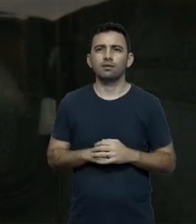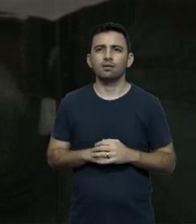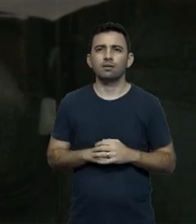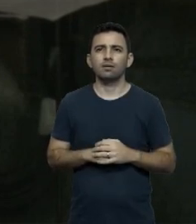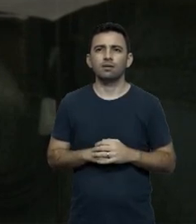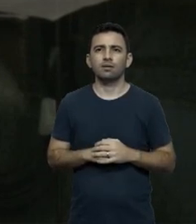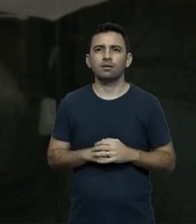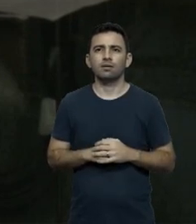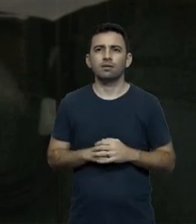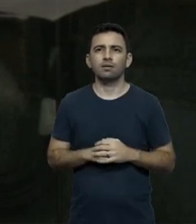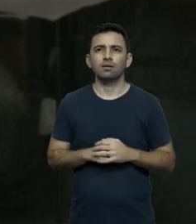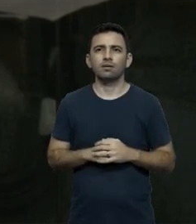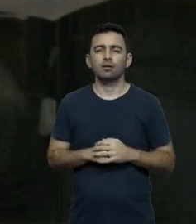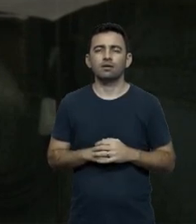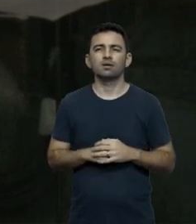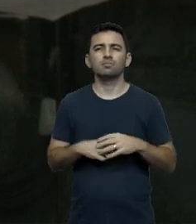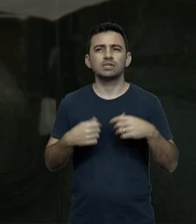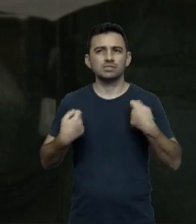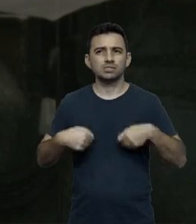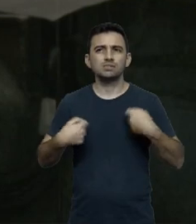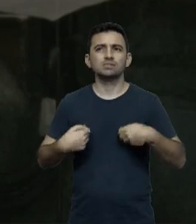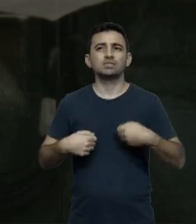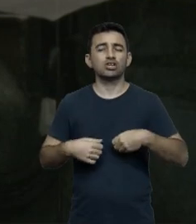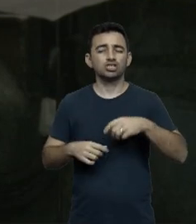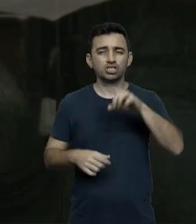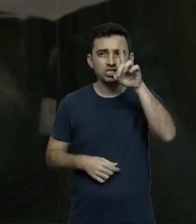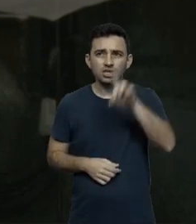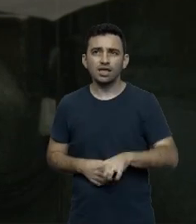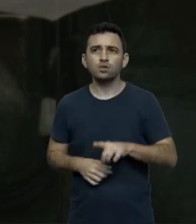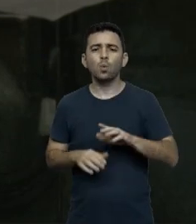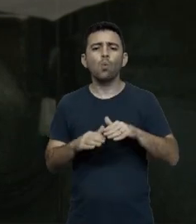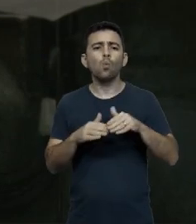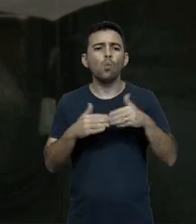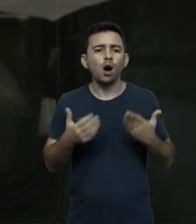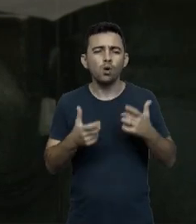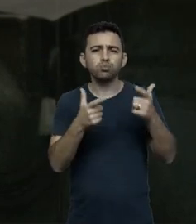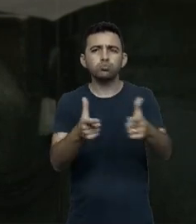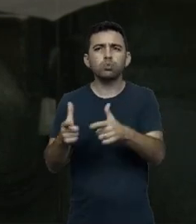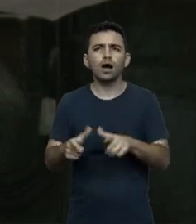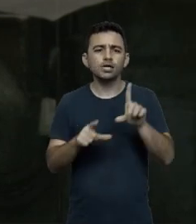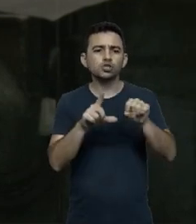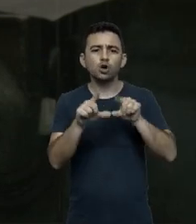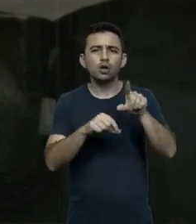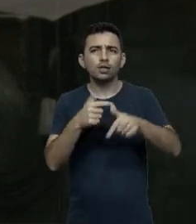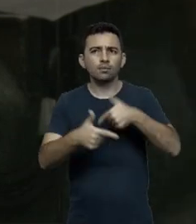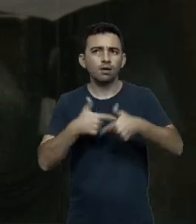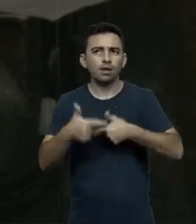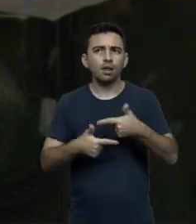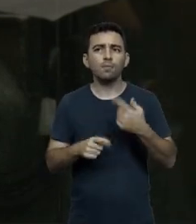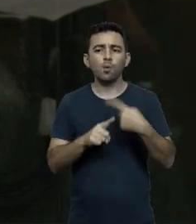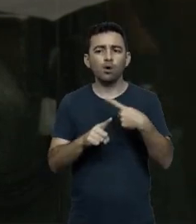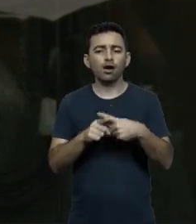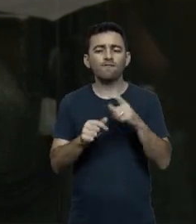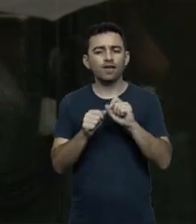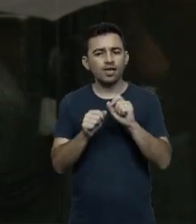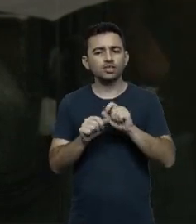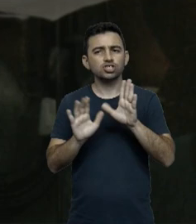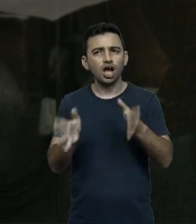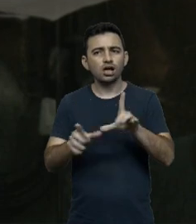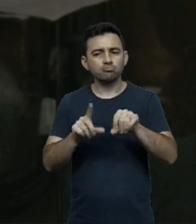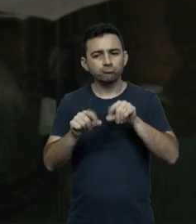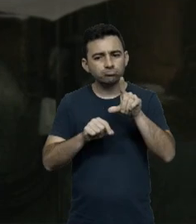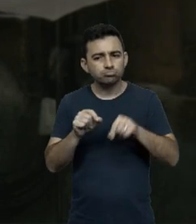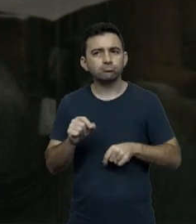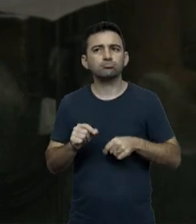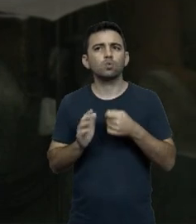e nós temos que ter o direito de optar Em qual rede a gente vai trabalhar porque nós fizemos um processo seletivo